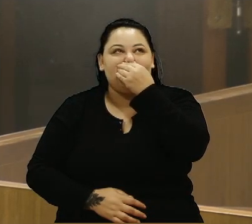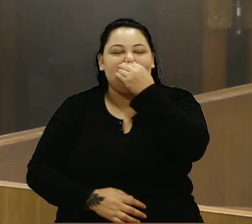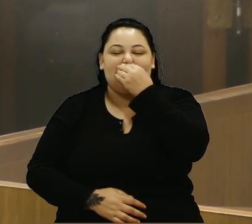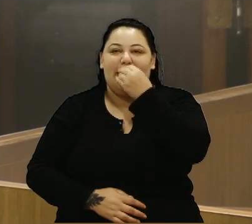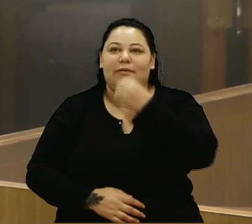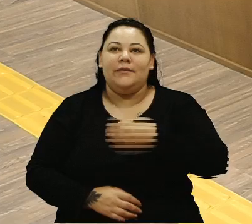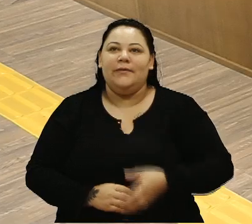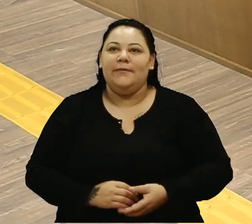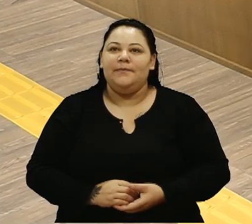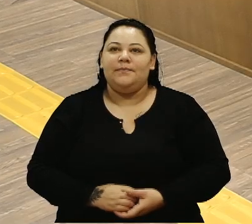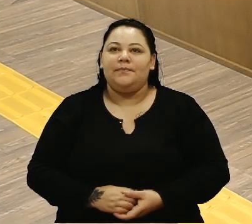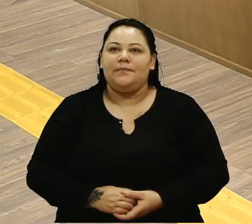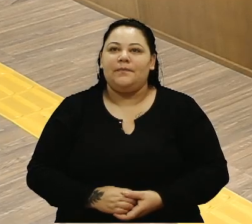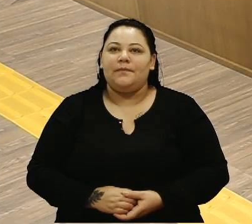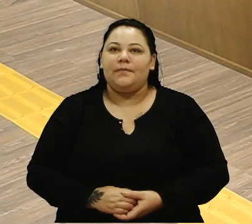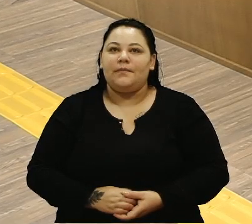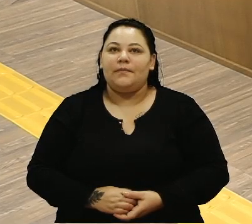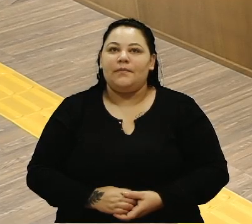Segura o tempo.